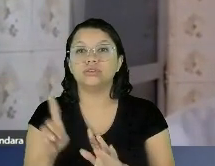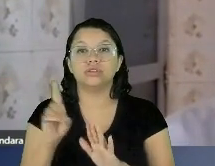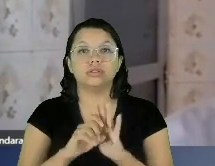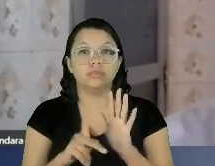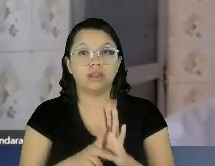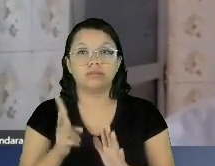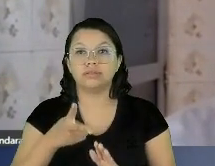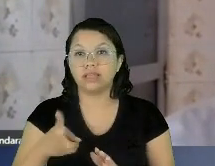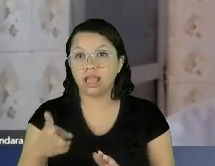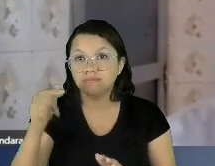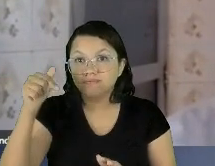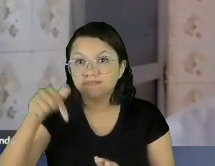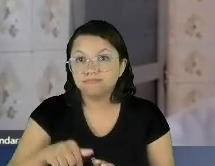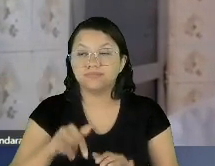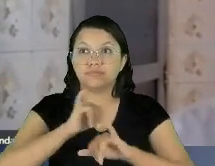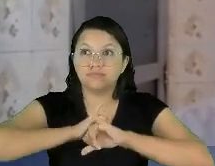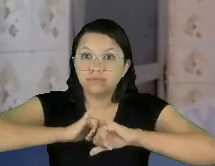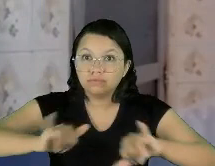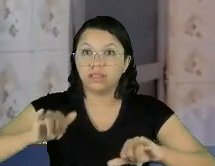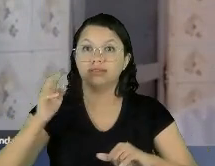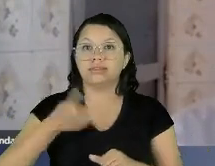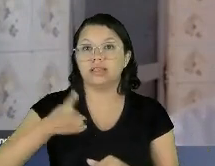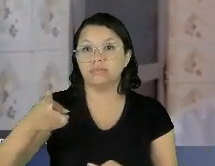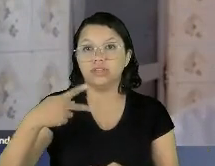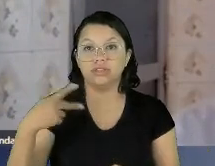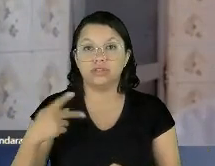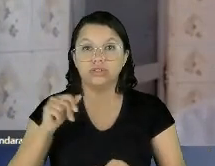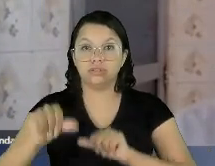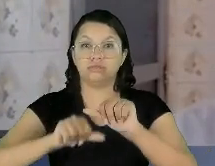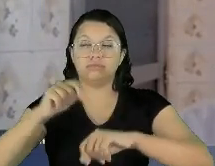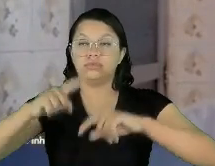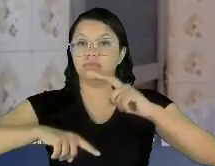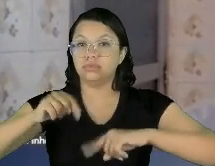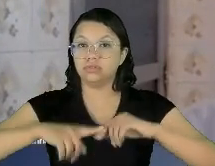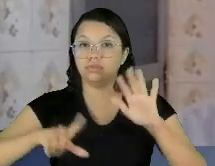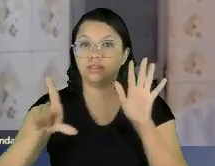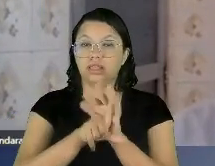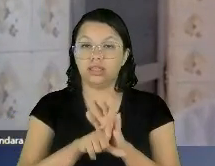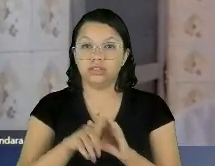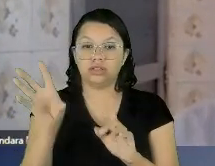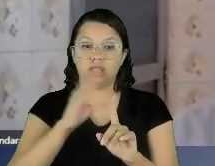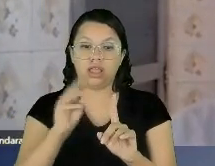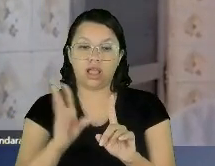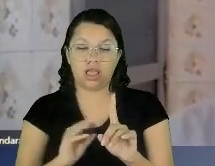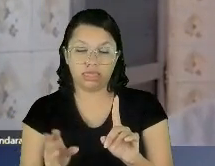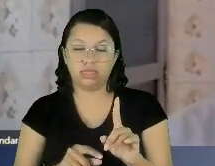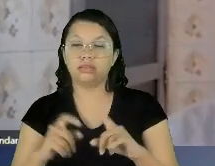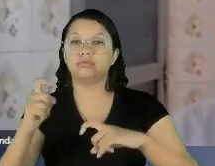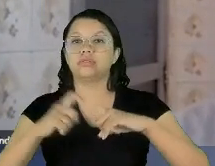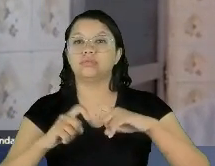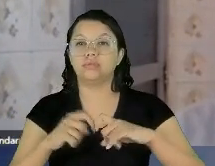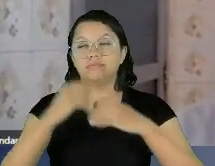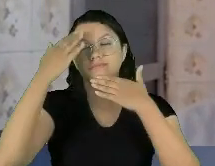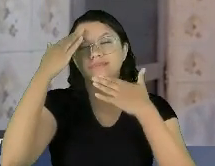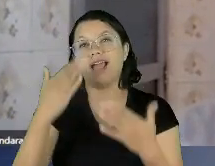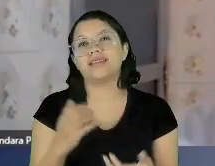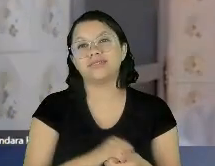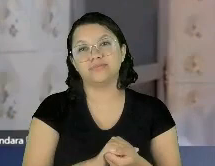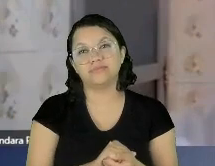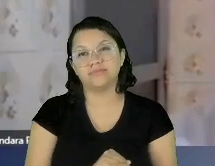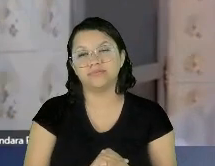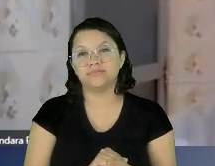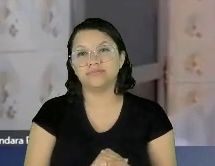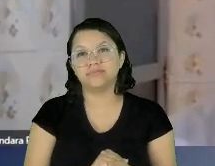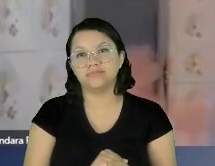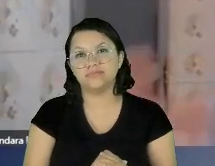sistema penal, estarem sempre cientes e informando toda vez que a gente vai instrumentalizar a lei de importunação sexual.